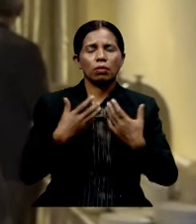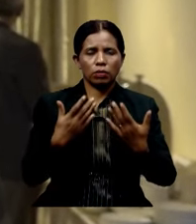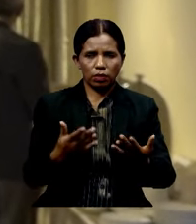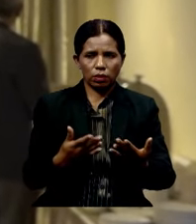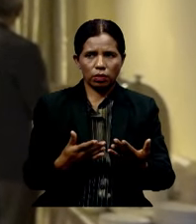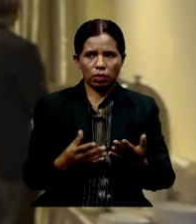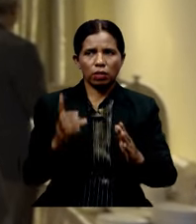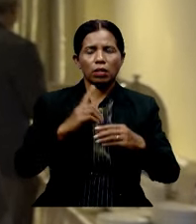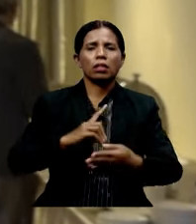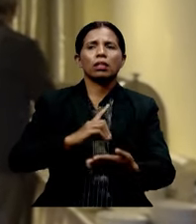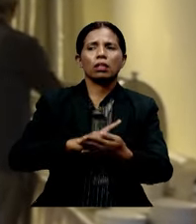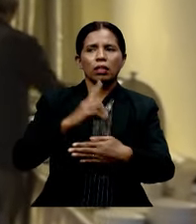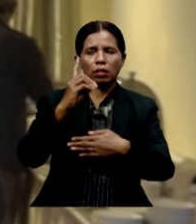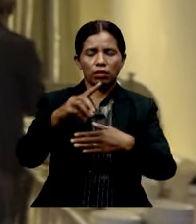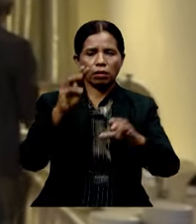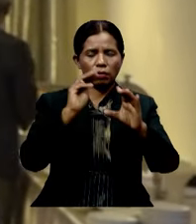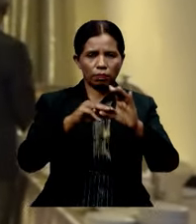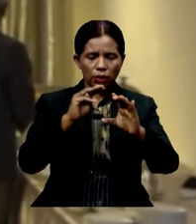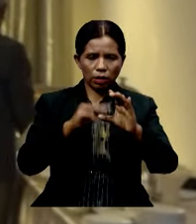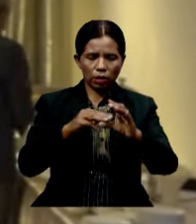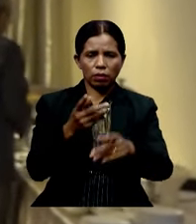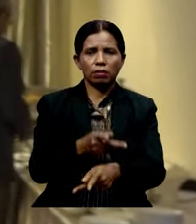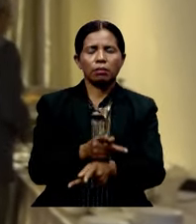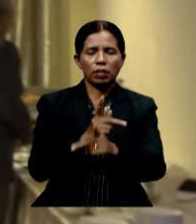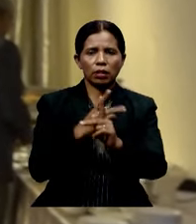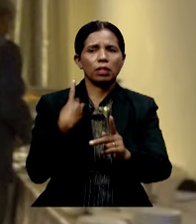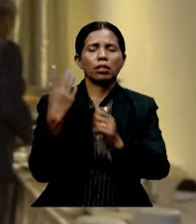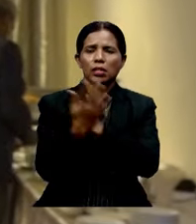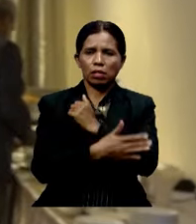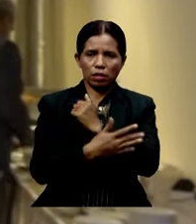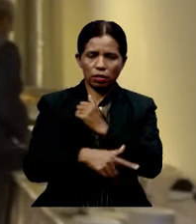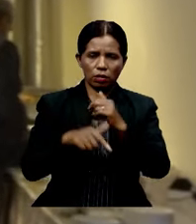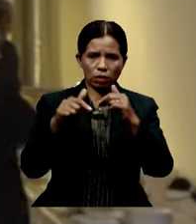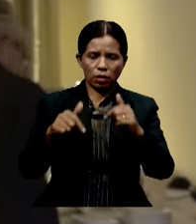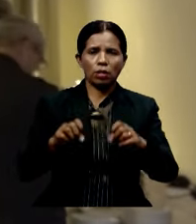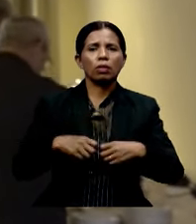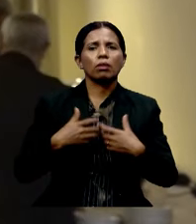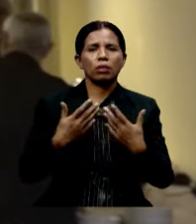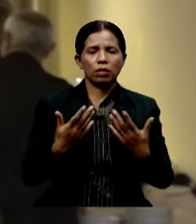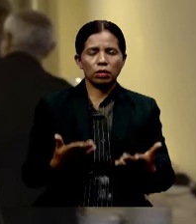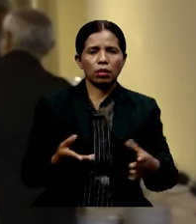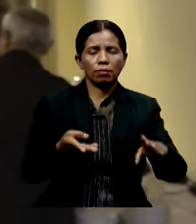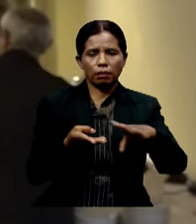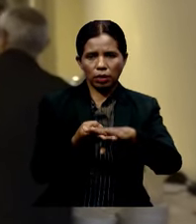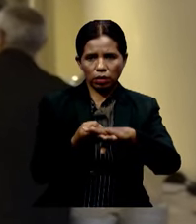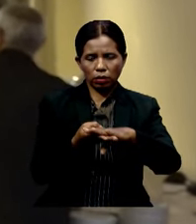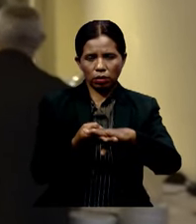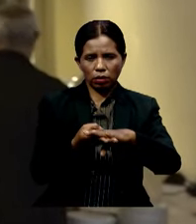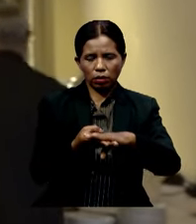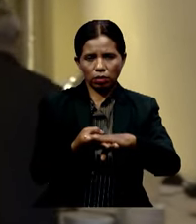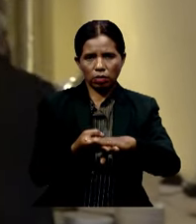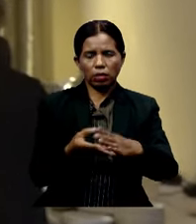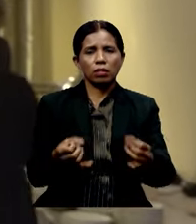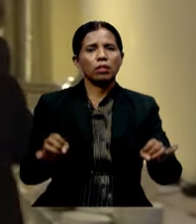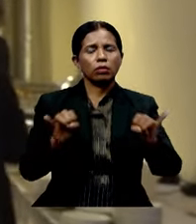atu desenvolve mercado crédito e aí tá nerailaran kata kuinsa para banco no dar instituição